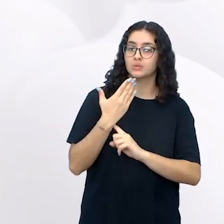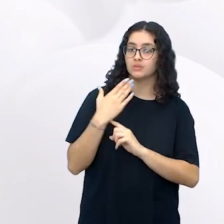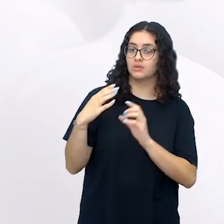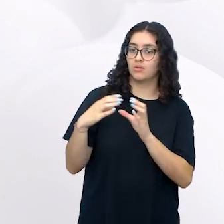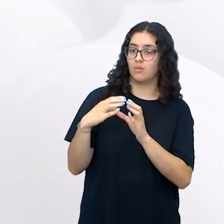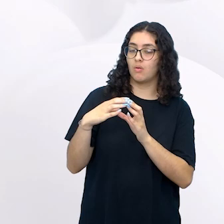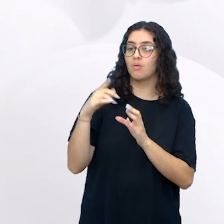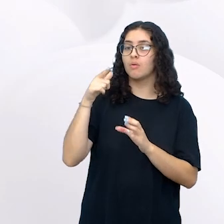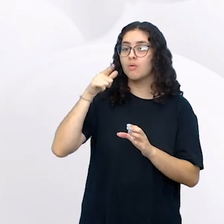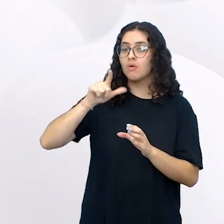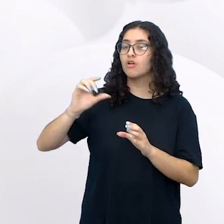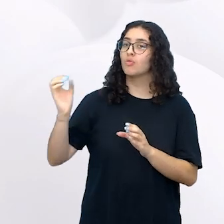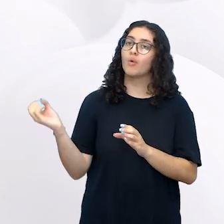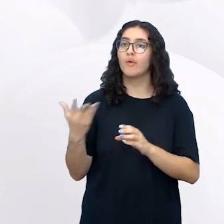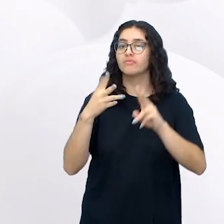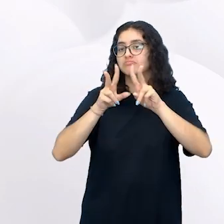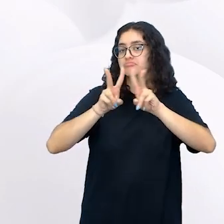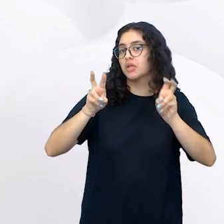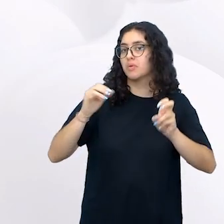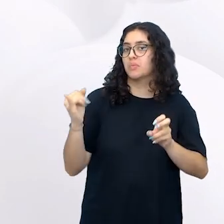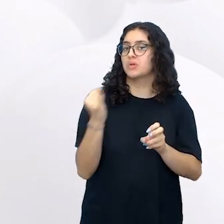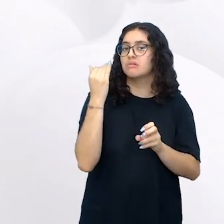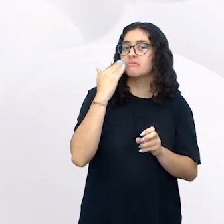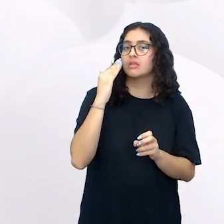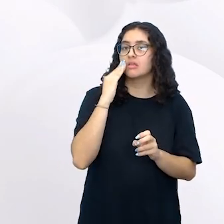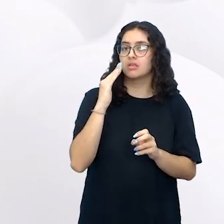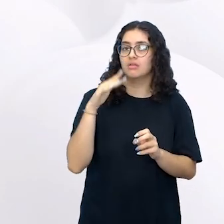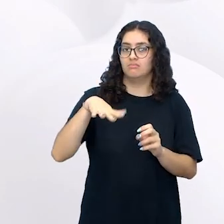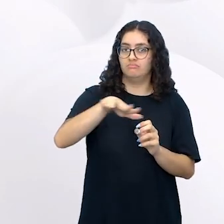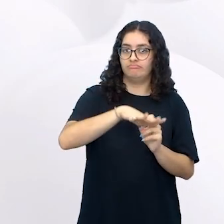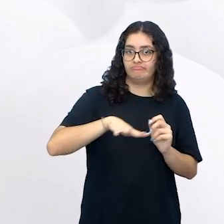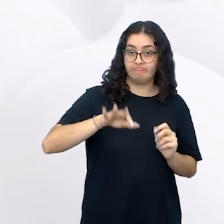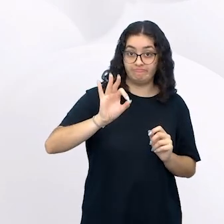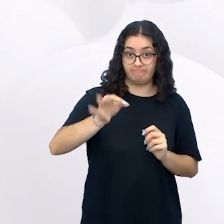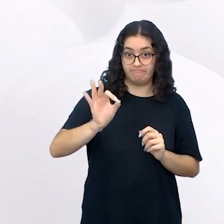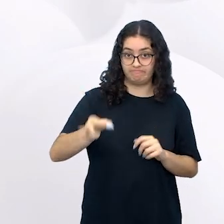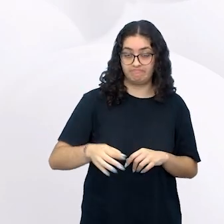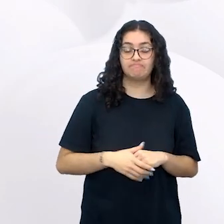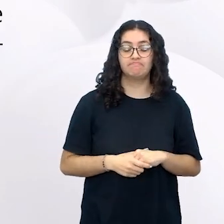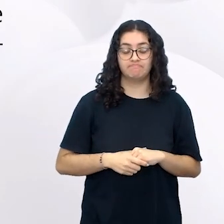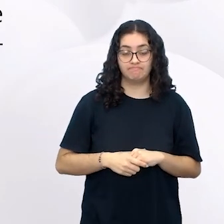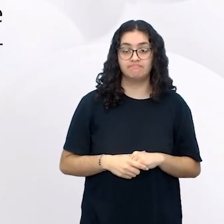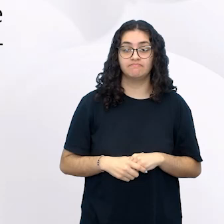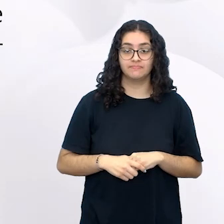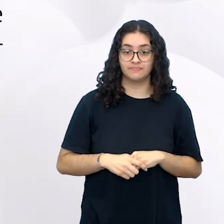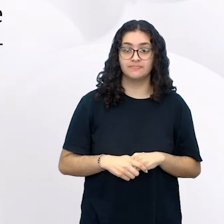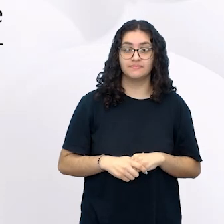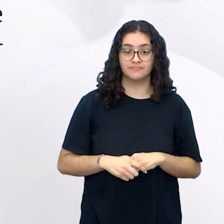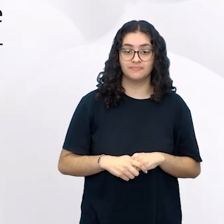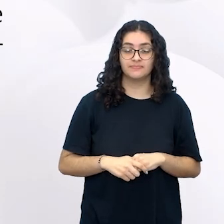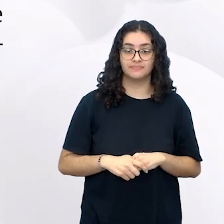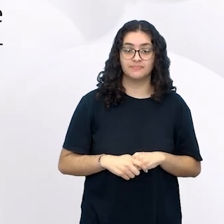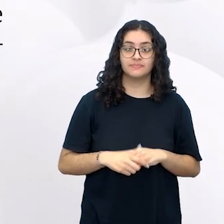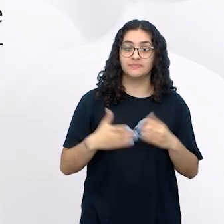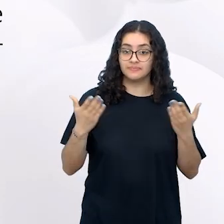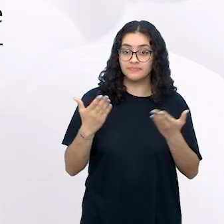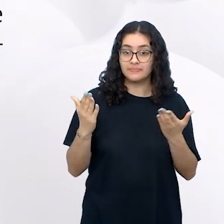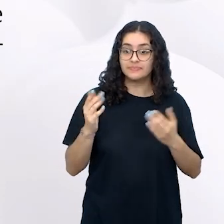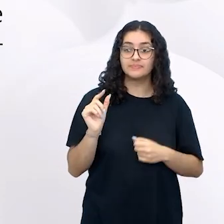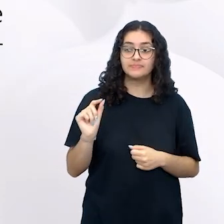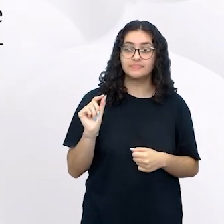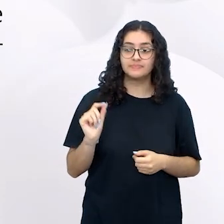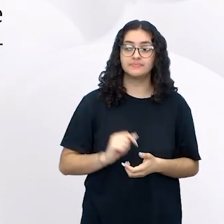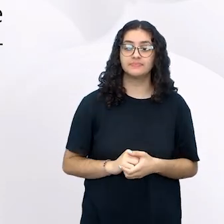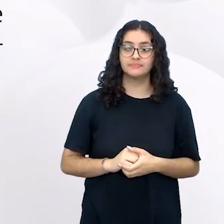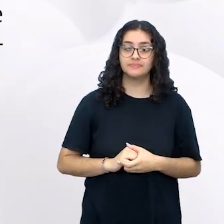a formular novas temáticas aí para entender melhor a rede. Certíssimo? A Luanda? Certíssimo. E agora a